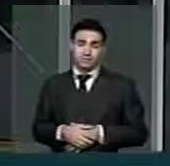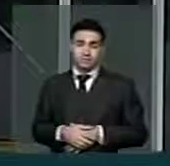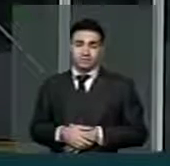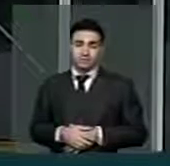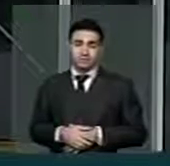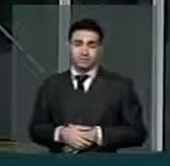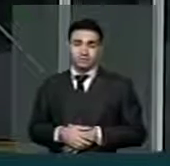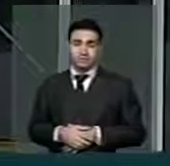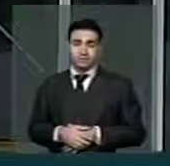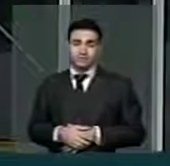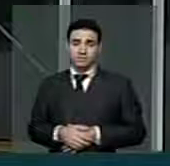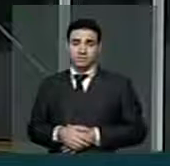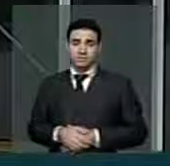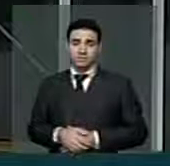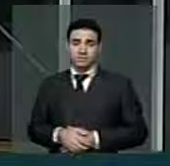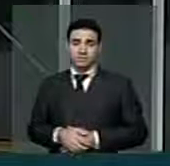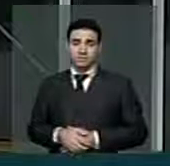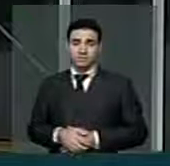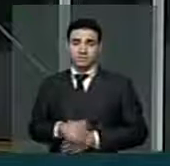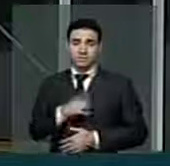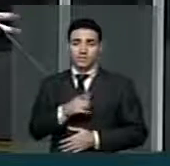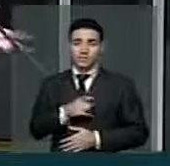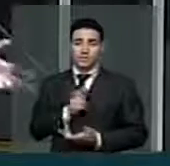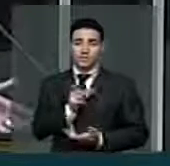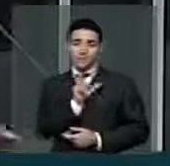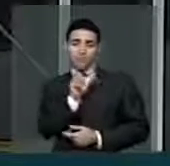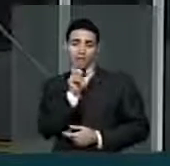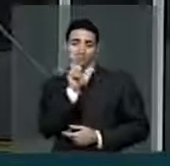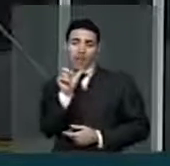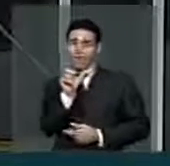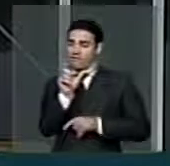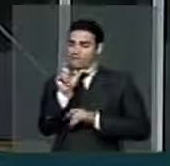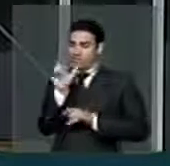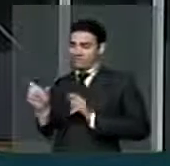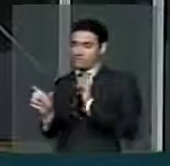encontrará palavras que poderão consolá-la, confortá-la.